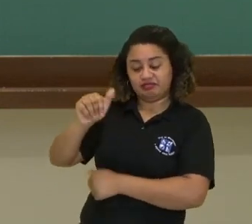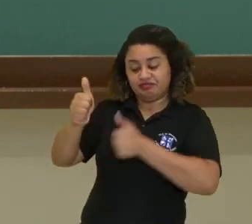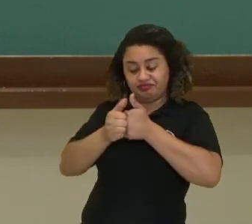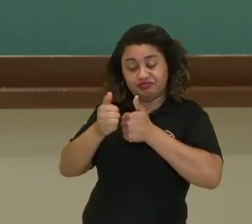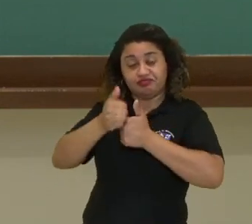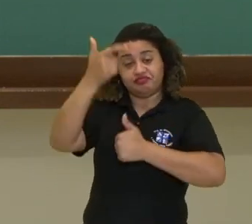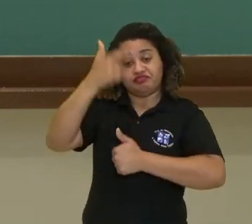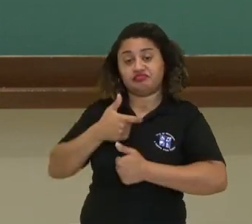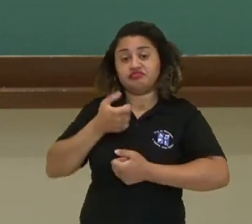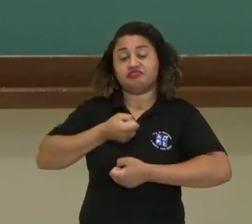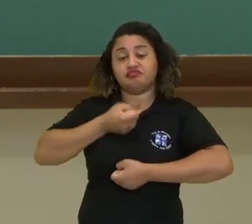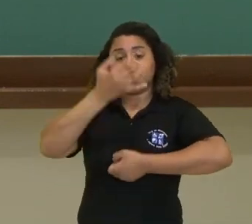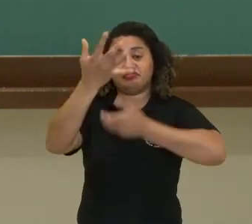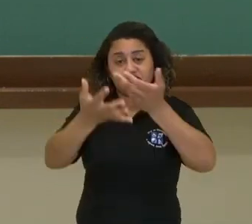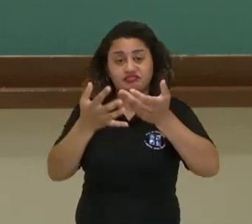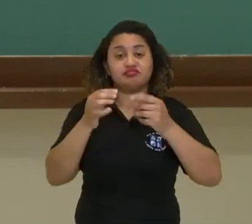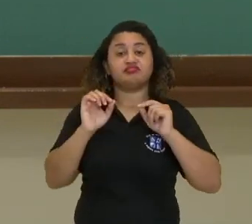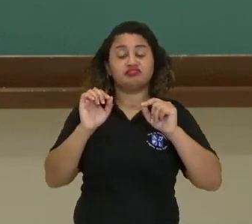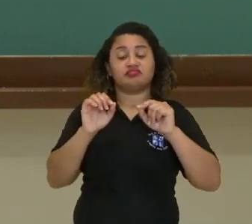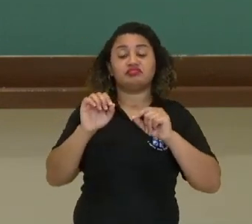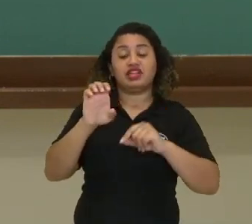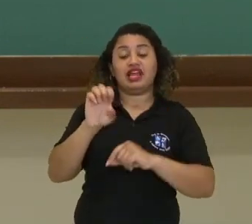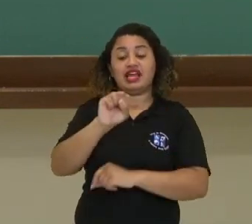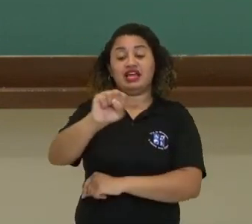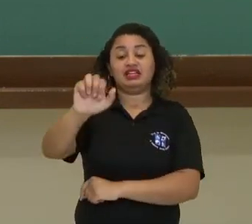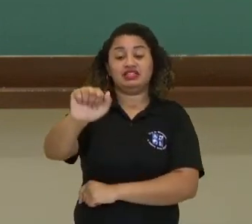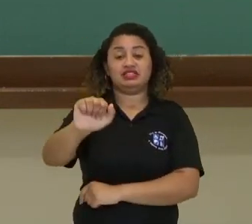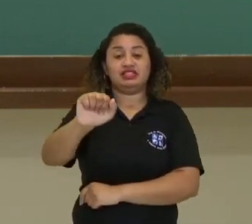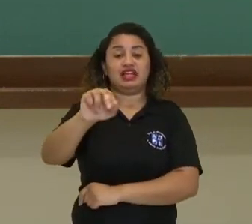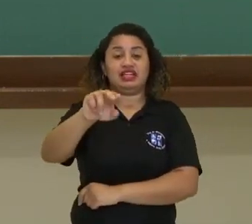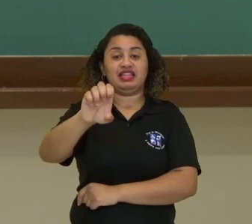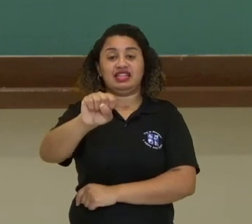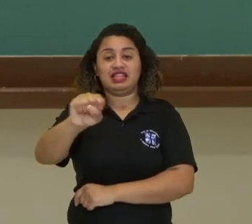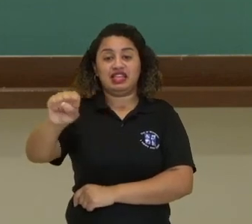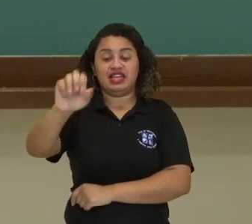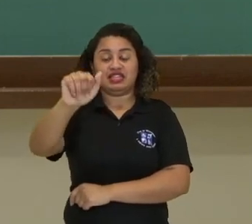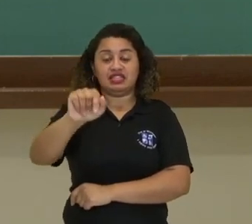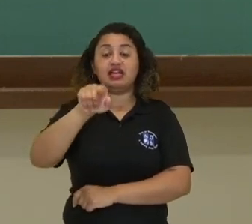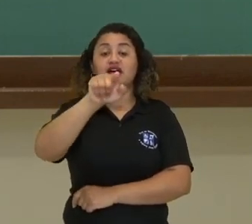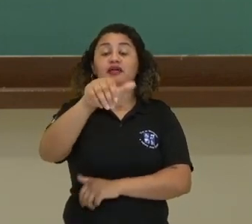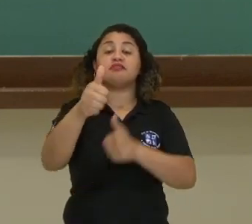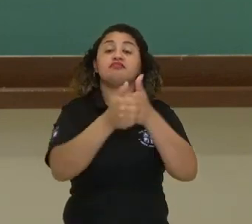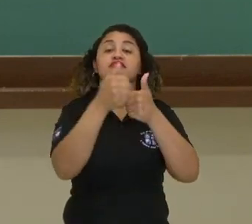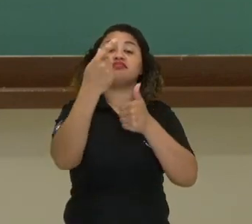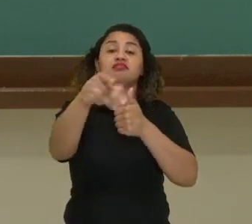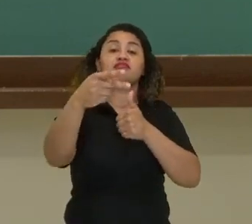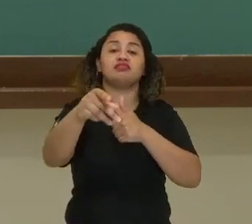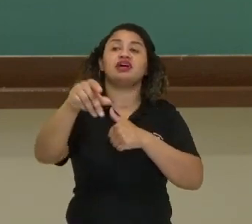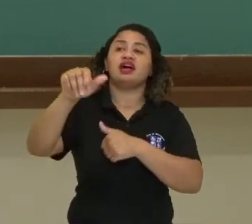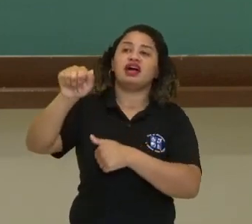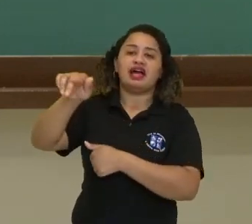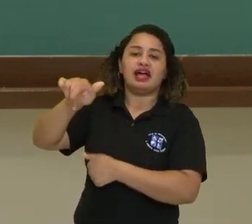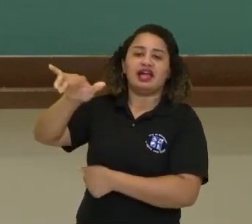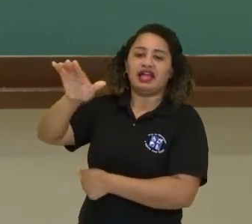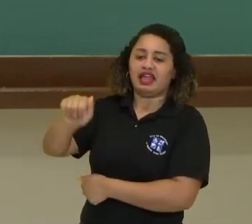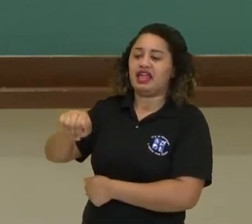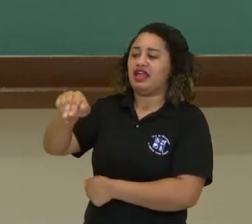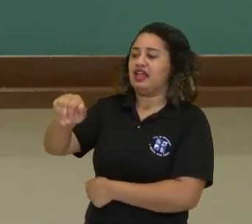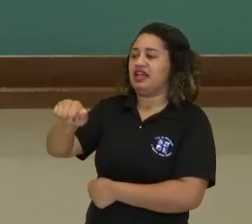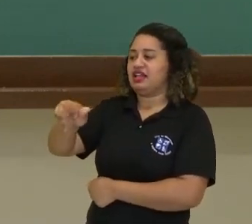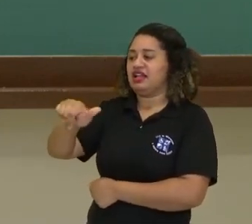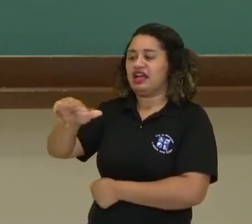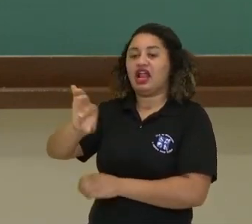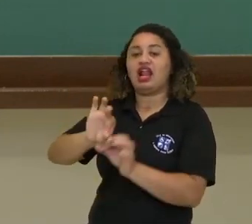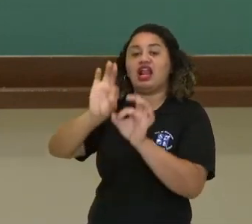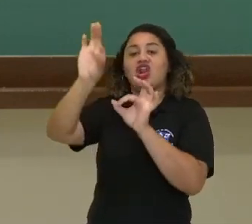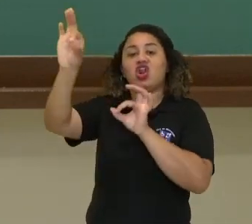fala. Essa é perto do com quem eu falo, que é o você, que é o tu. E aquele, aquela, naquela, é lá